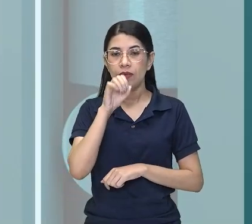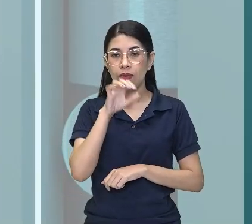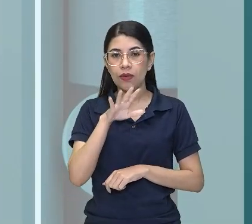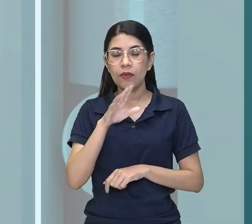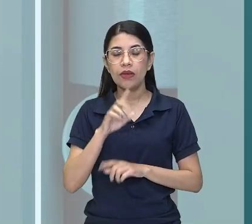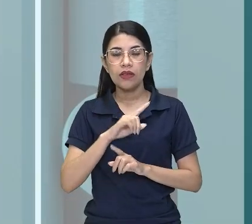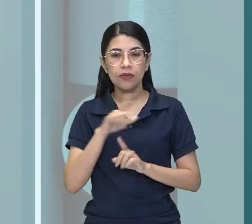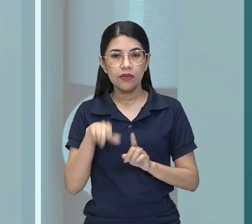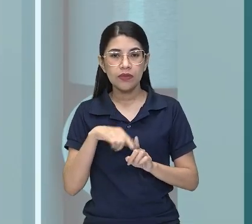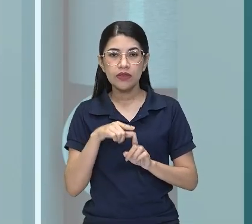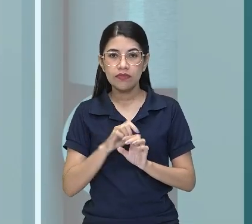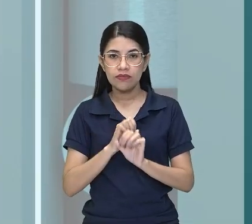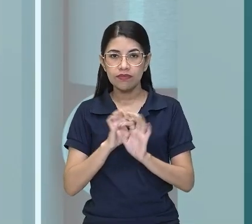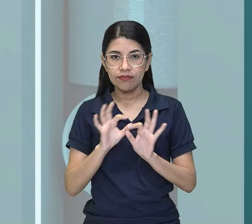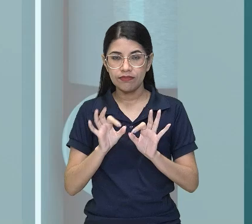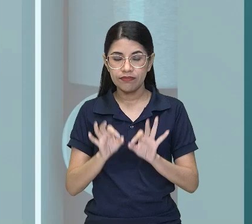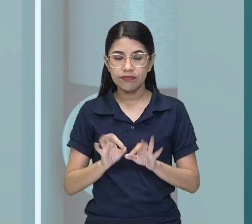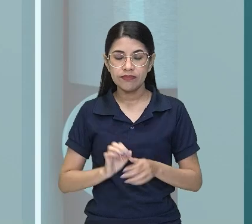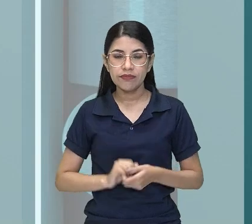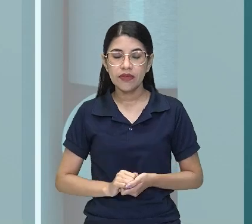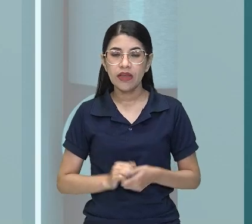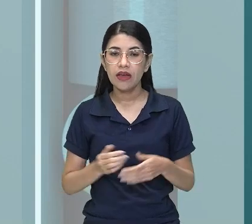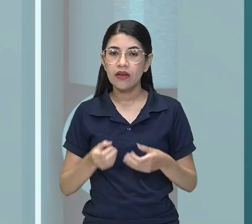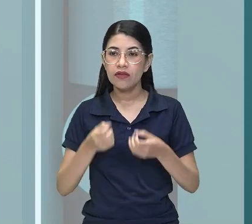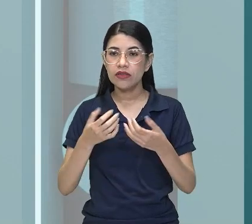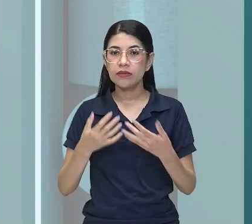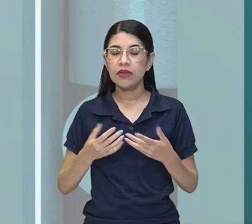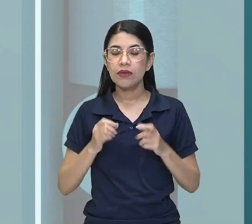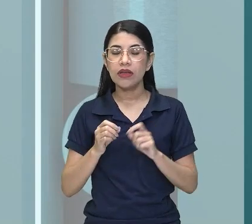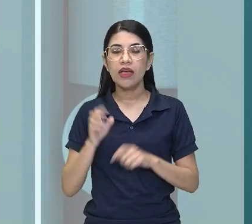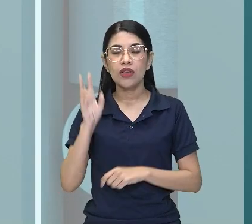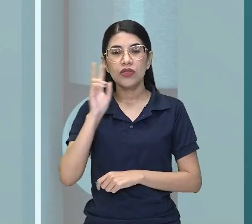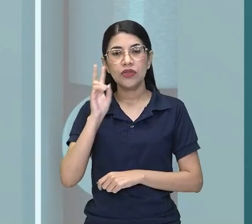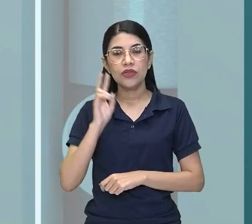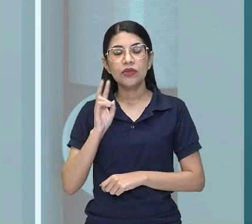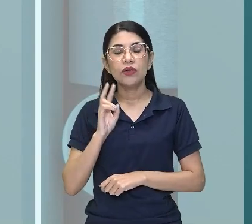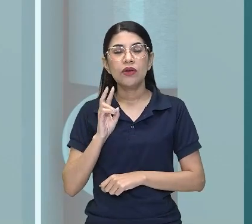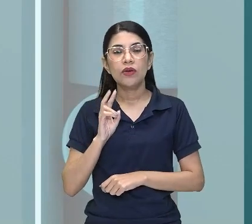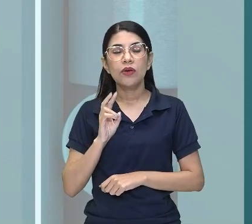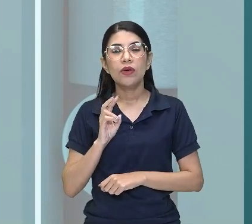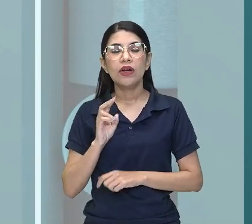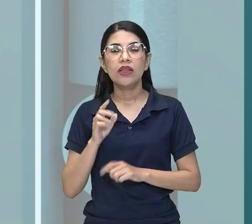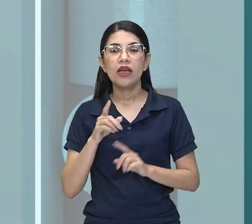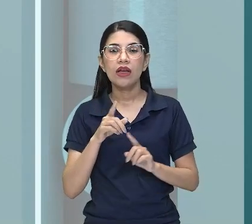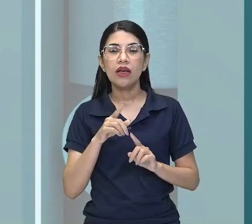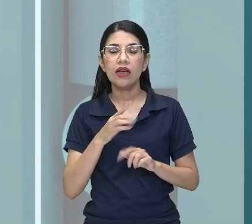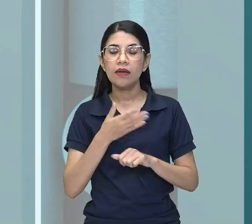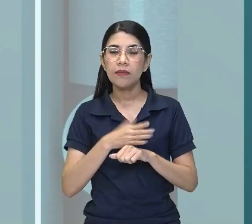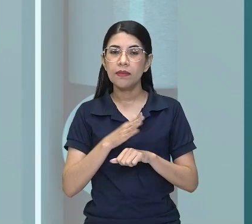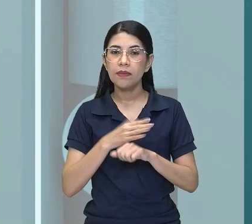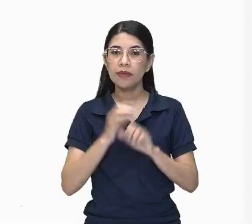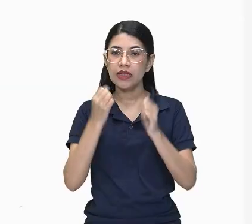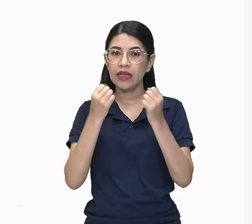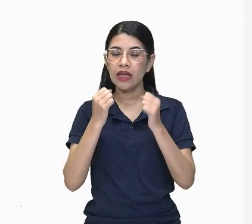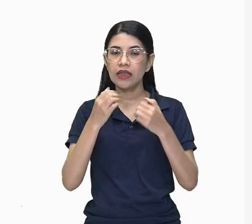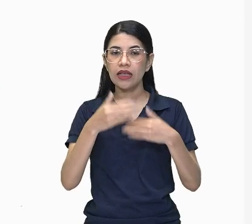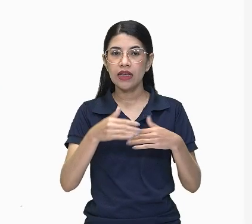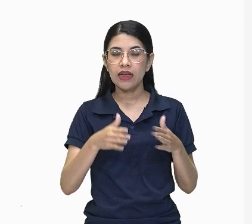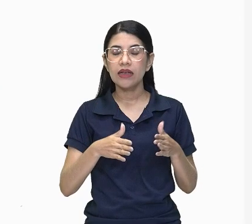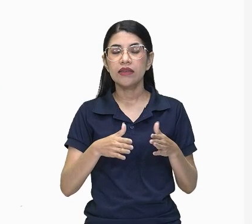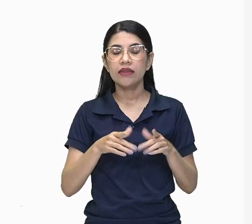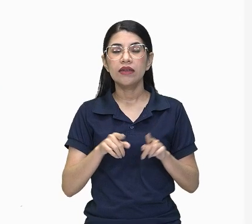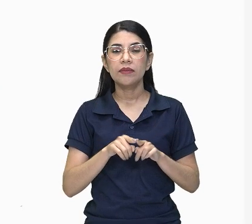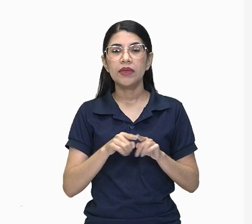essa função. Agora a gente vai falar um pouquinho sobre o histórico da ginástica aeróbica das academias, que é um modelo